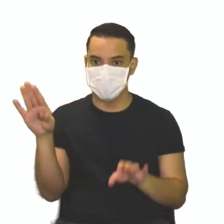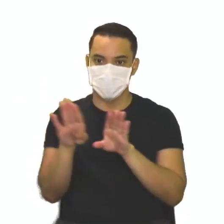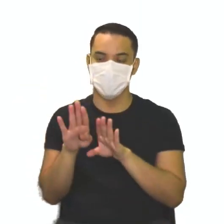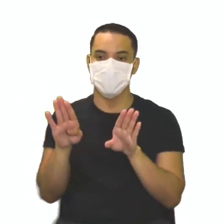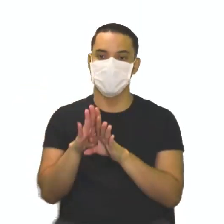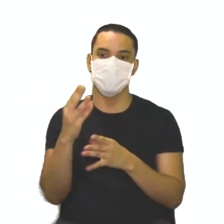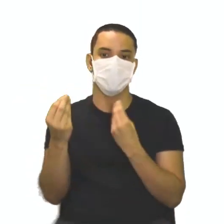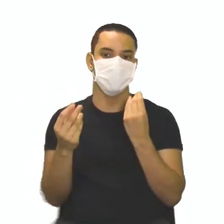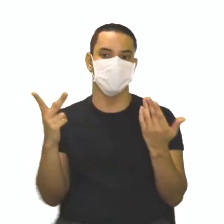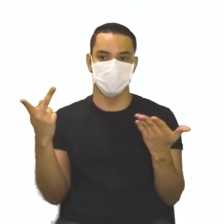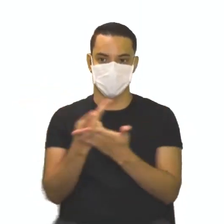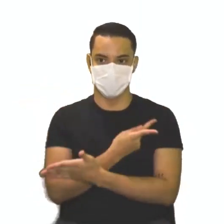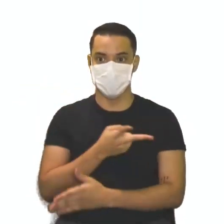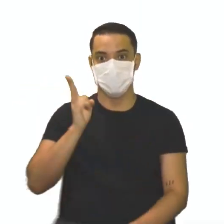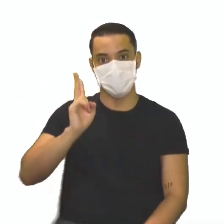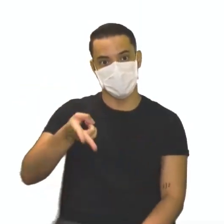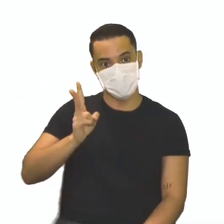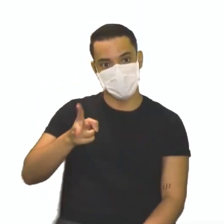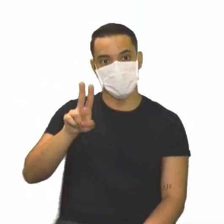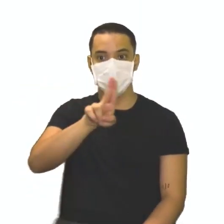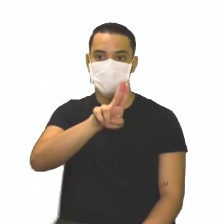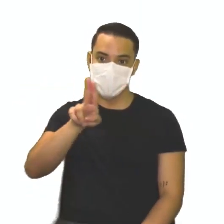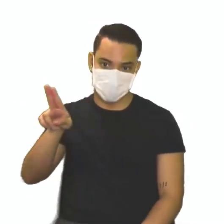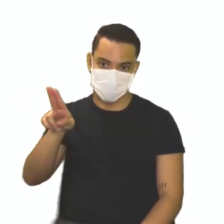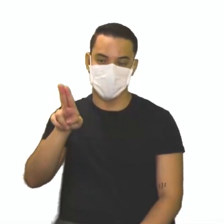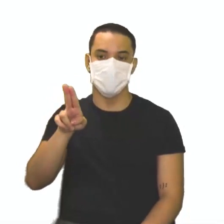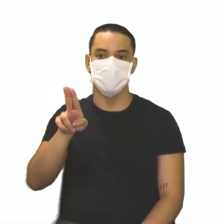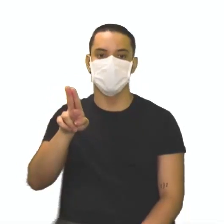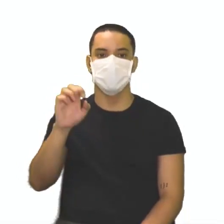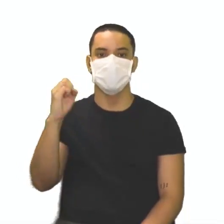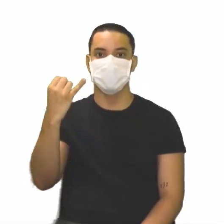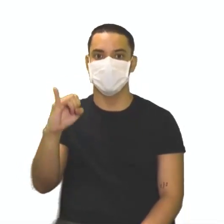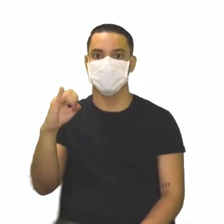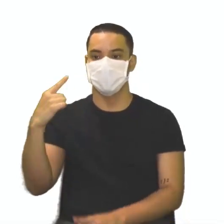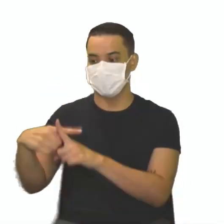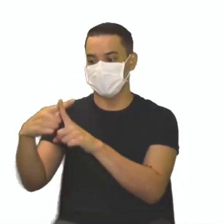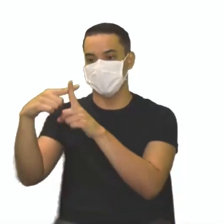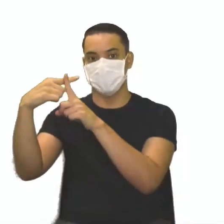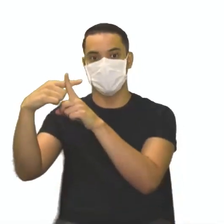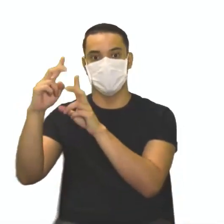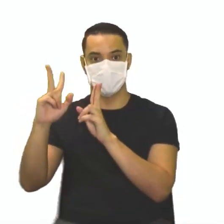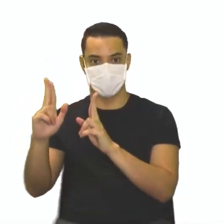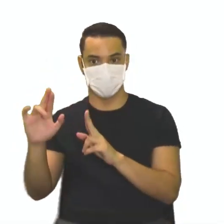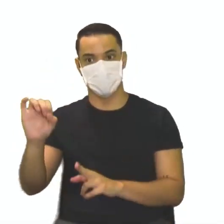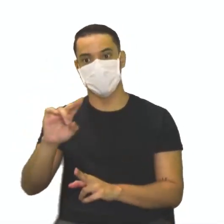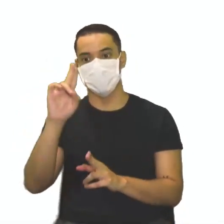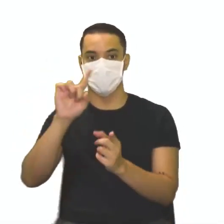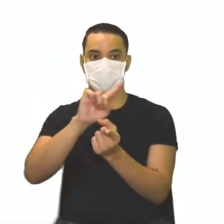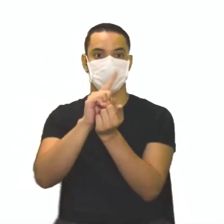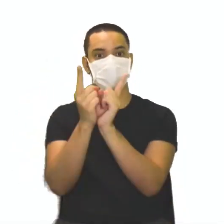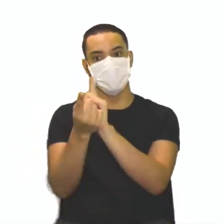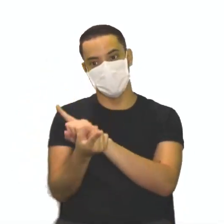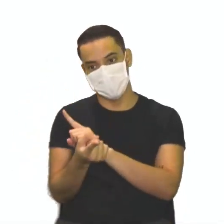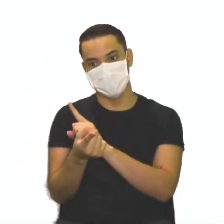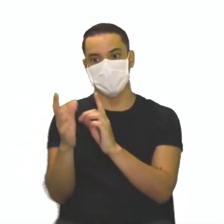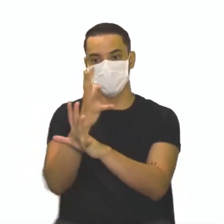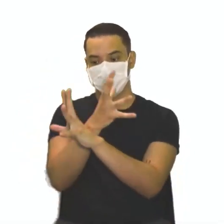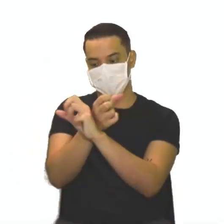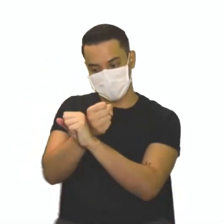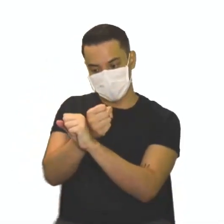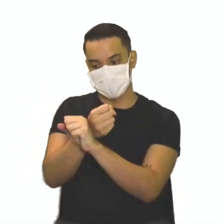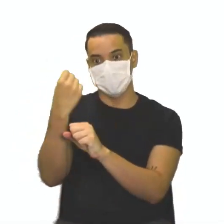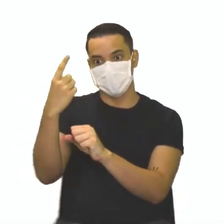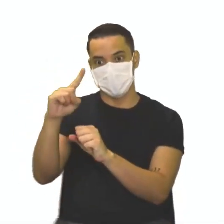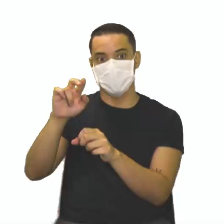elétricas de mesmo nome, que seria no caso o sinal, se repelem, e de nomes contrários, no caso seria o